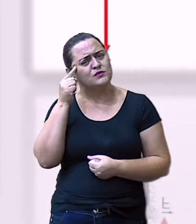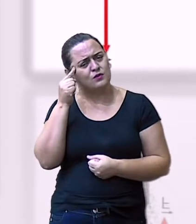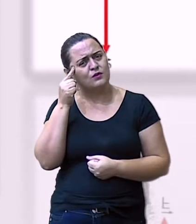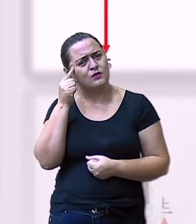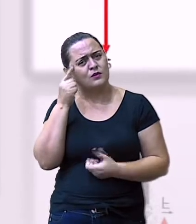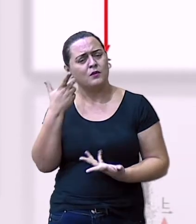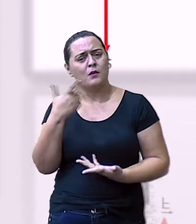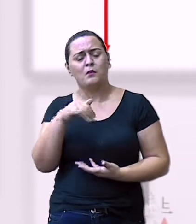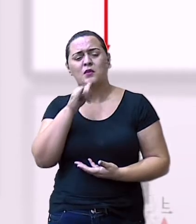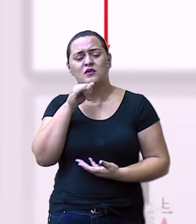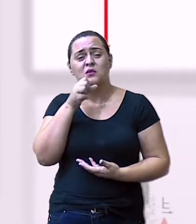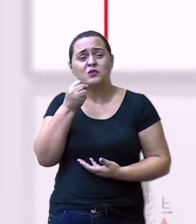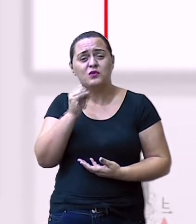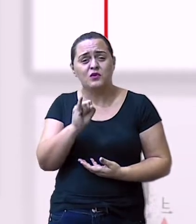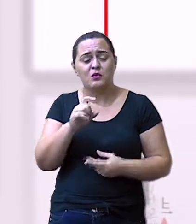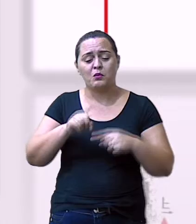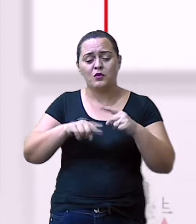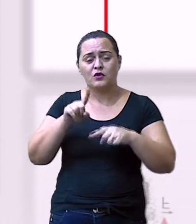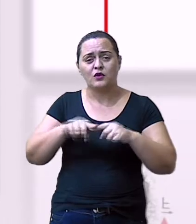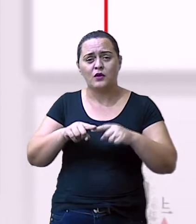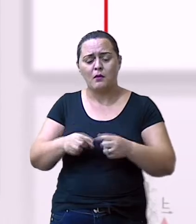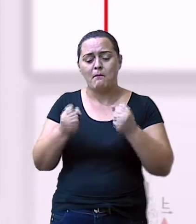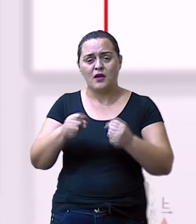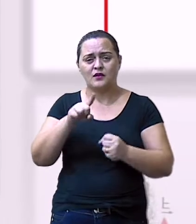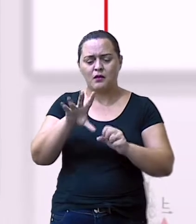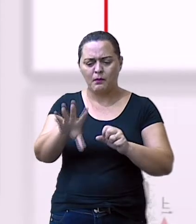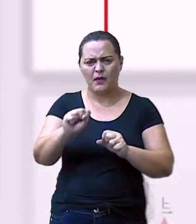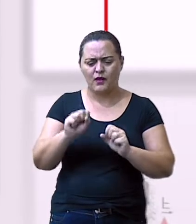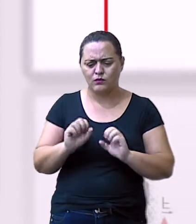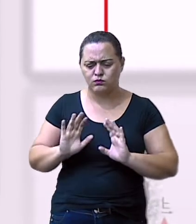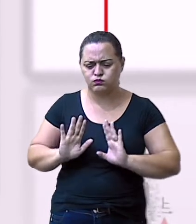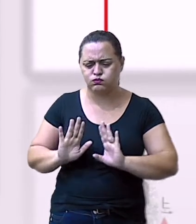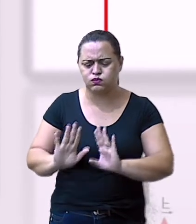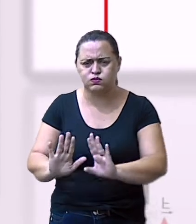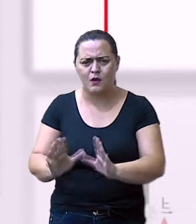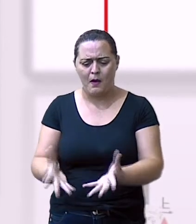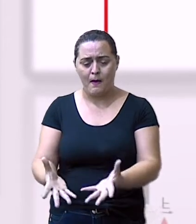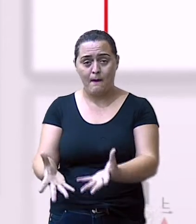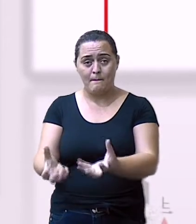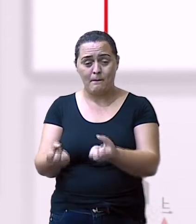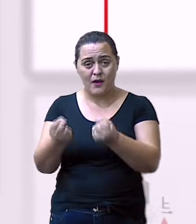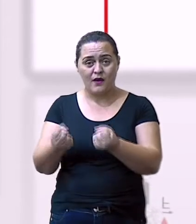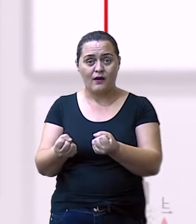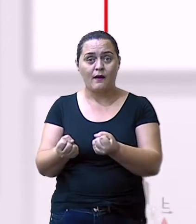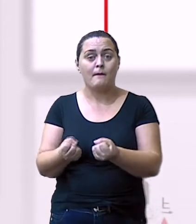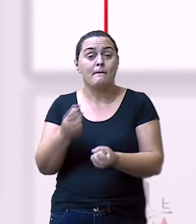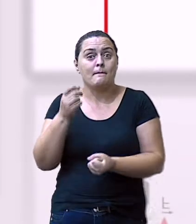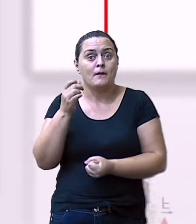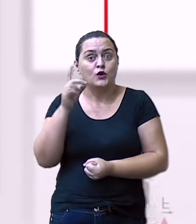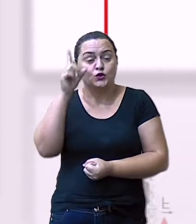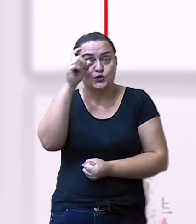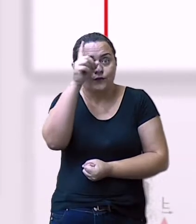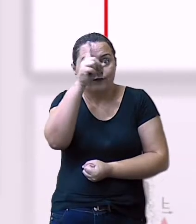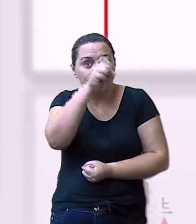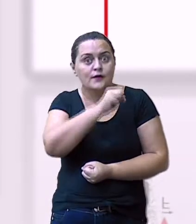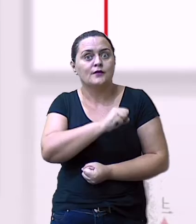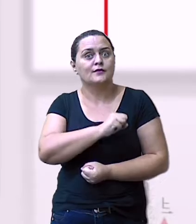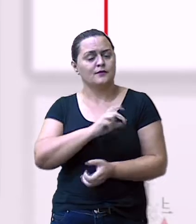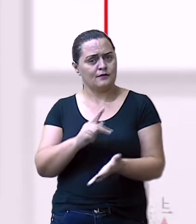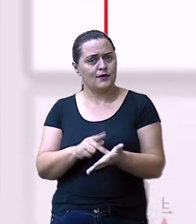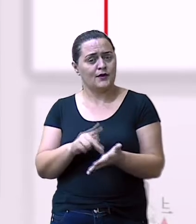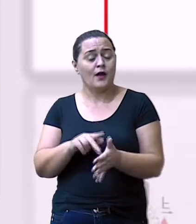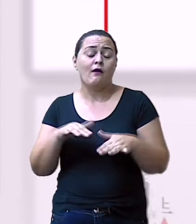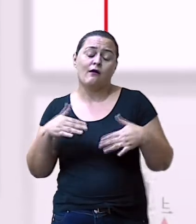usando uma roldana? Será que existem outras coisas que a gente usa a roldana?